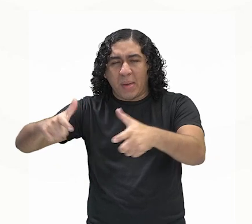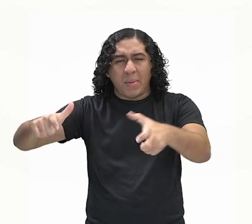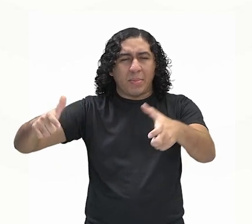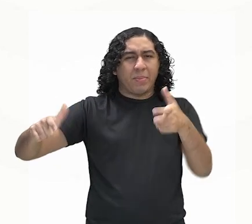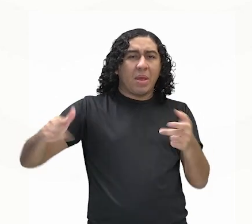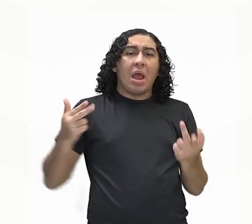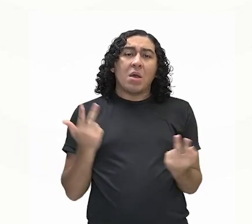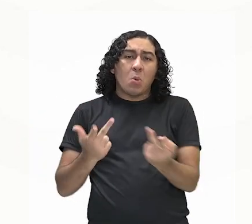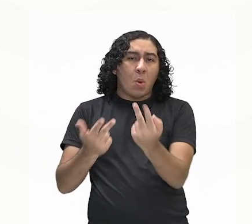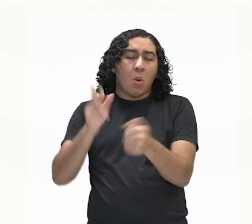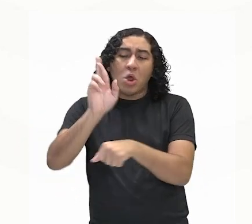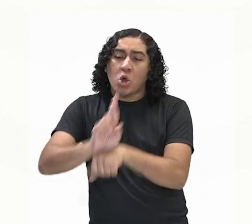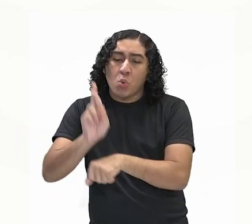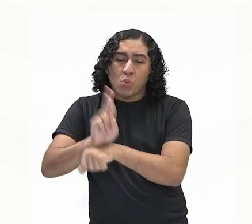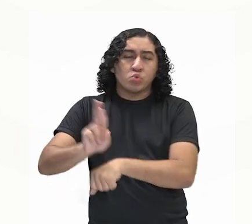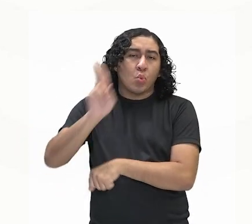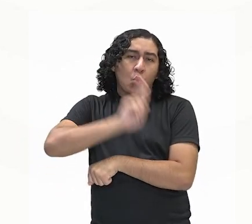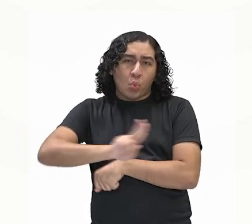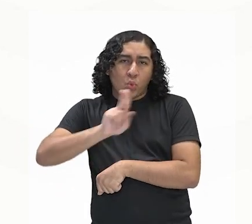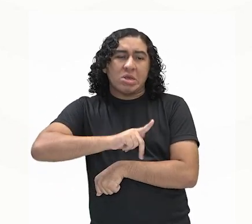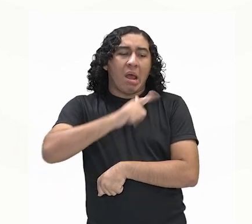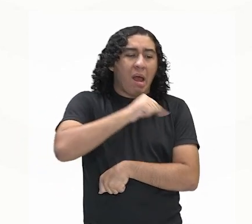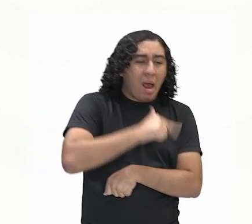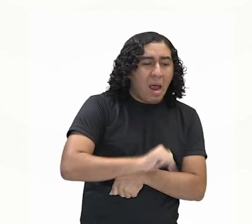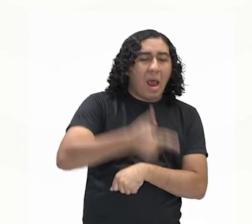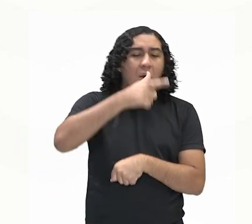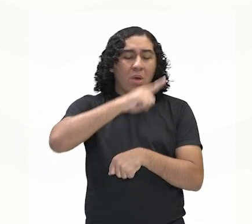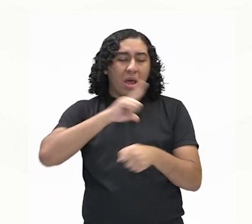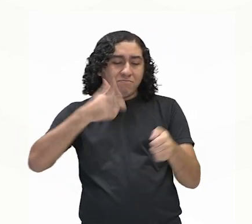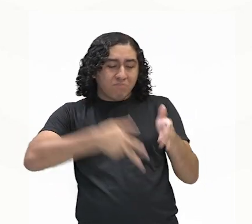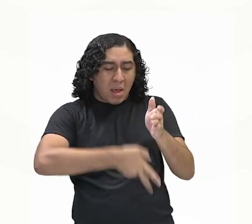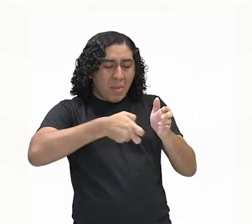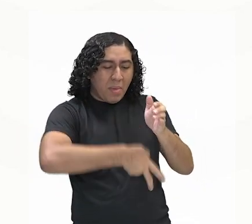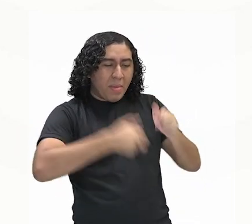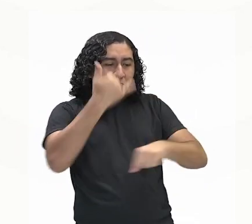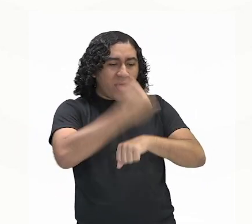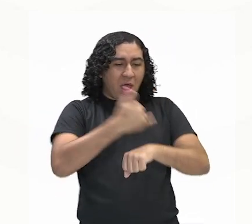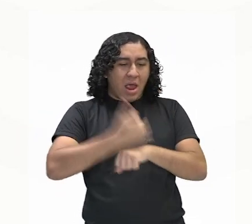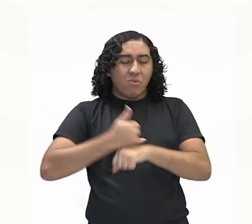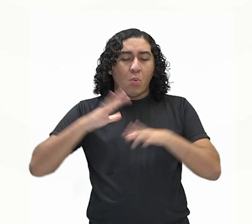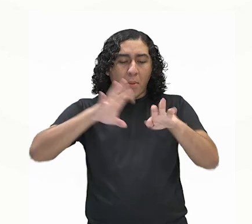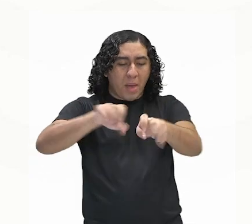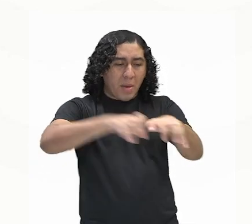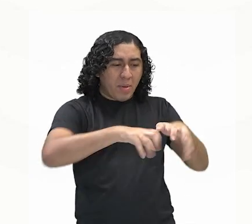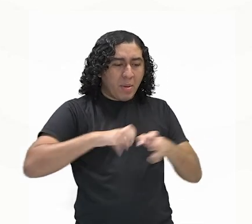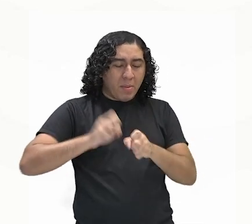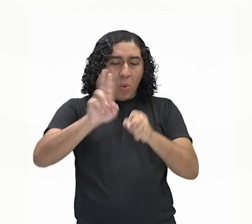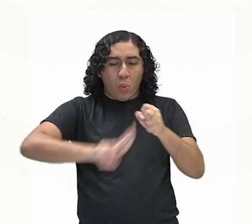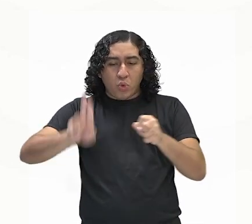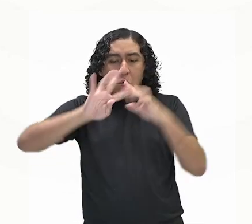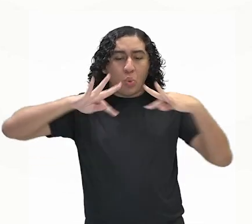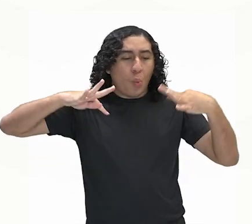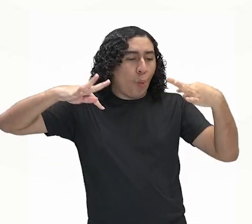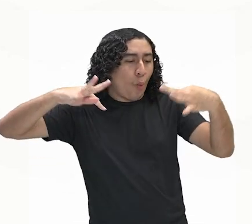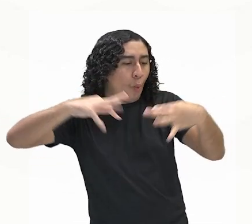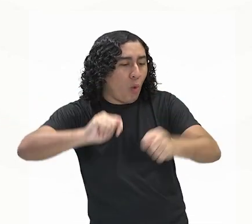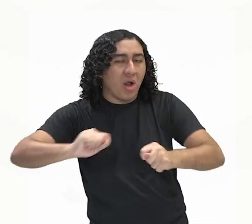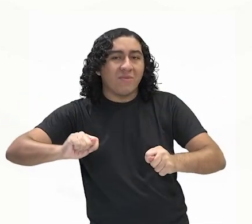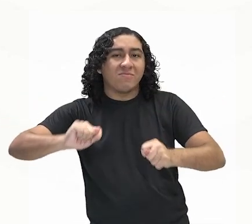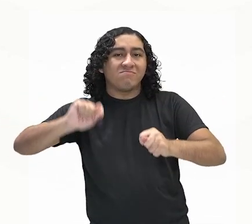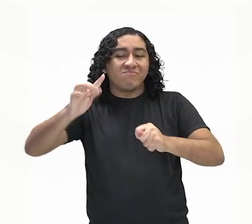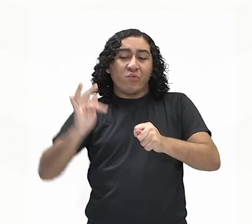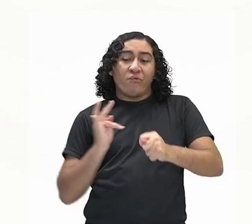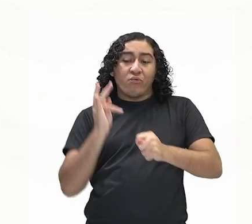de 60 e 70, no espaço de 100 anos, a gente não teria mais esses recursos naturais. Eles iriam